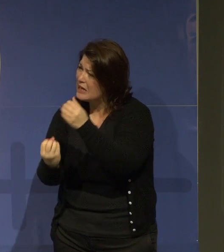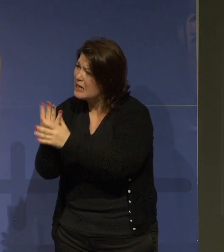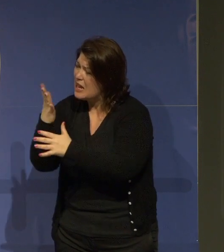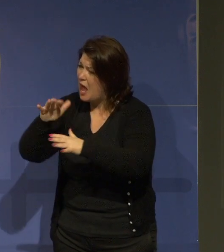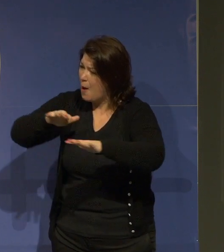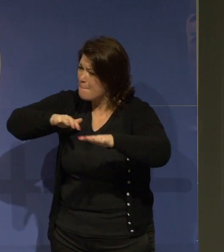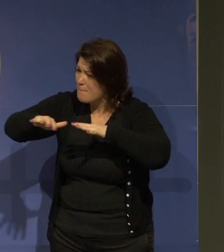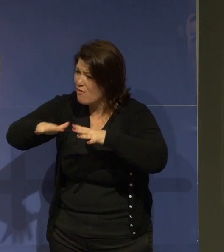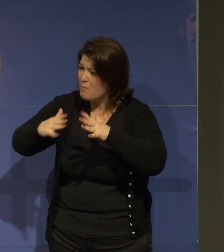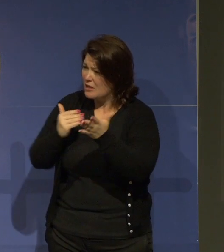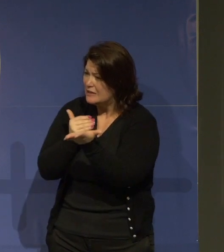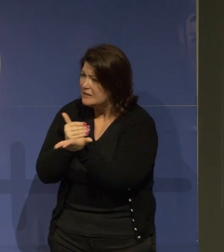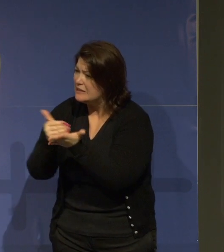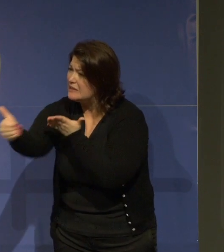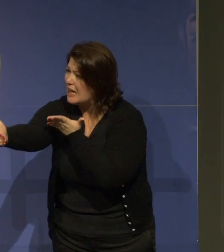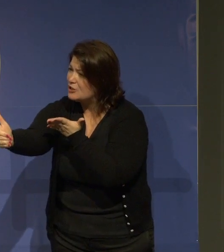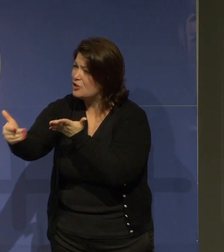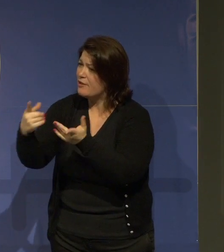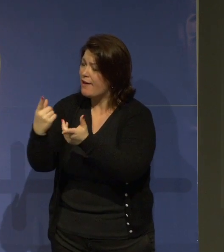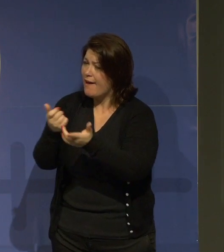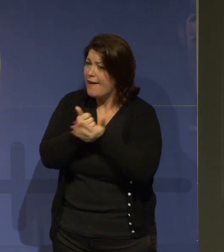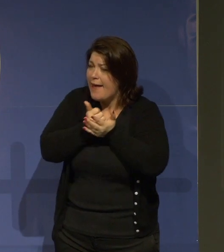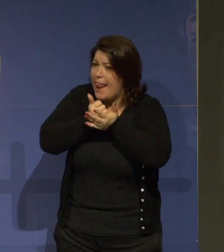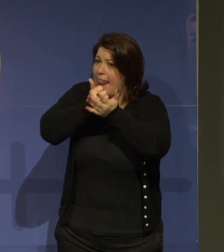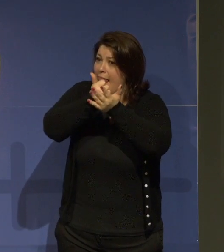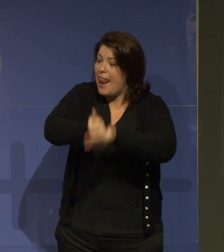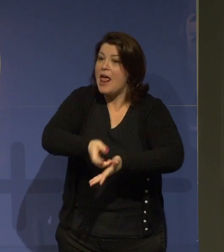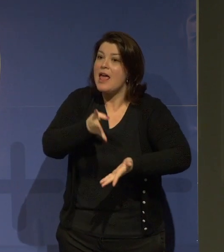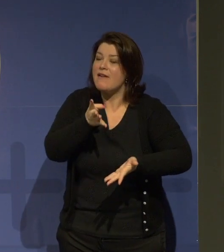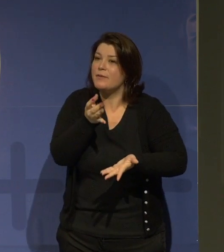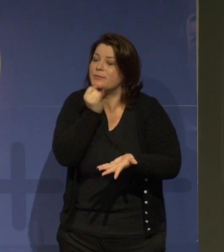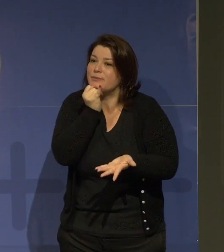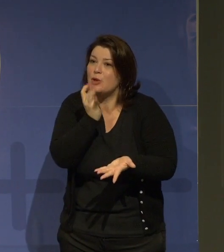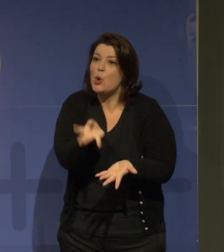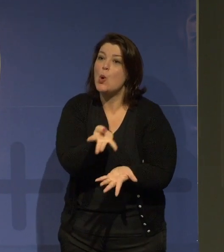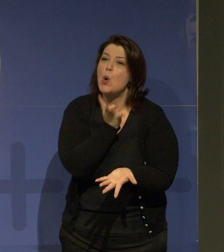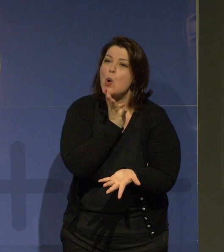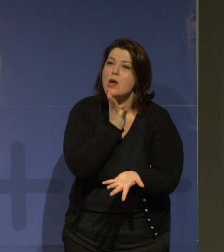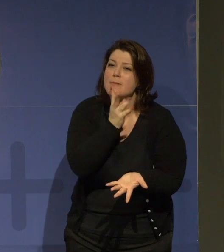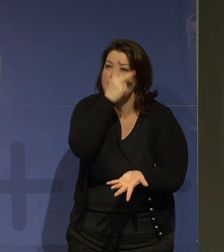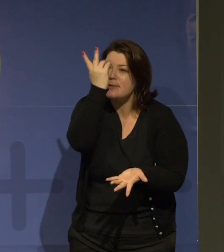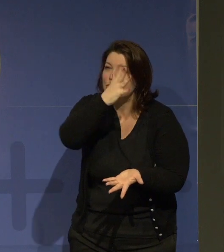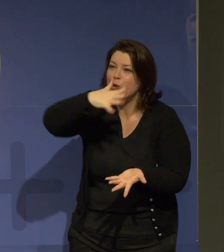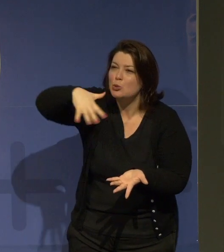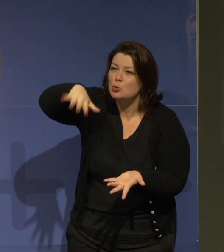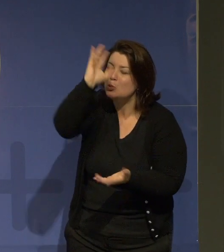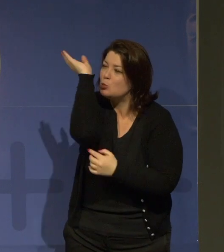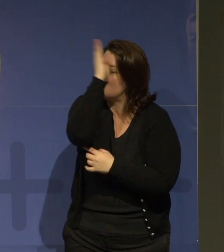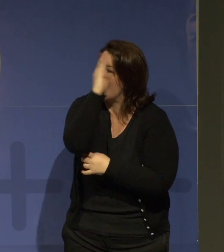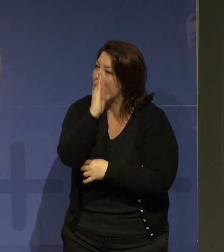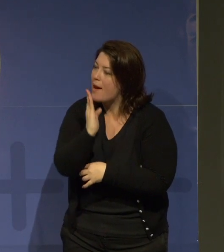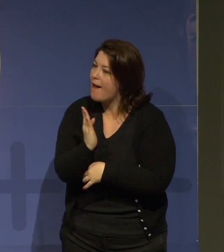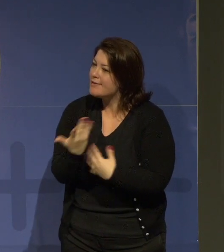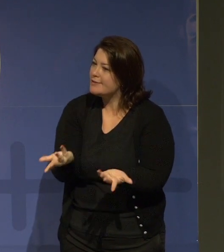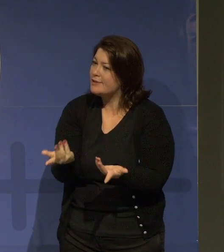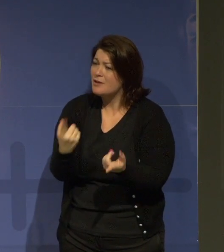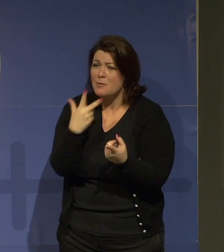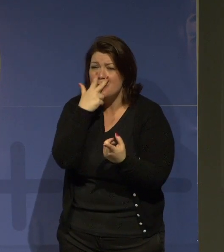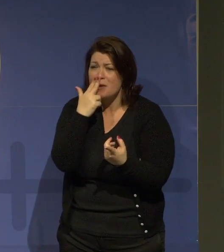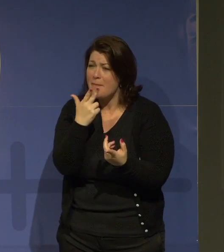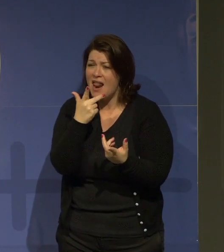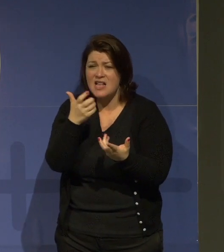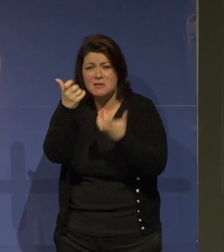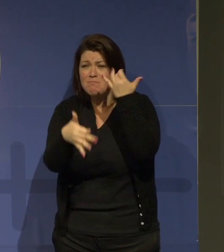movimento, alguma iniciativa que leve o conhecimento para as pessoas aqui no Brasil, porque isso não está sendo